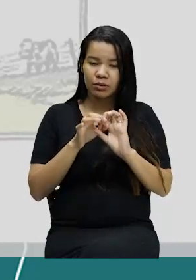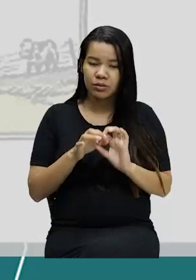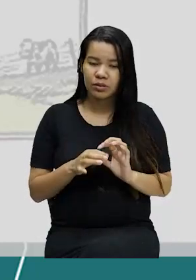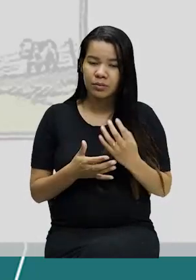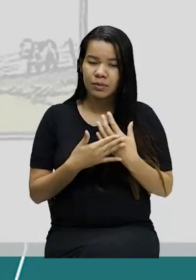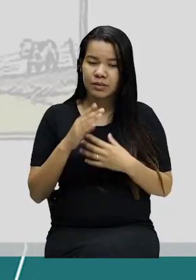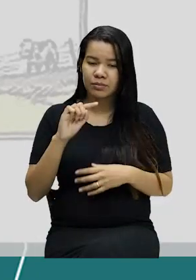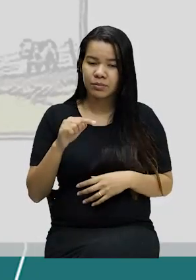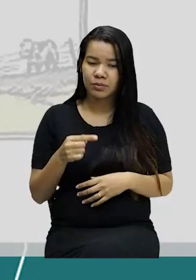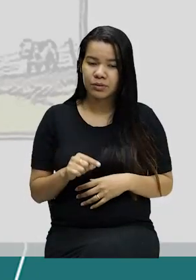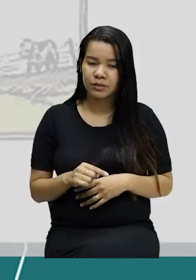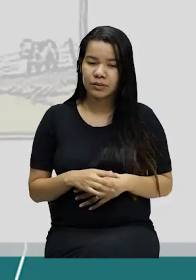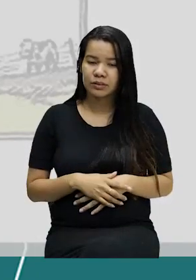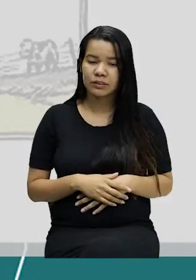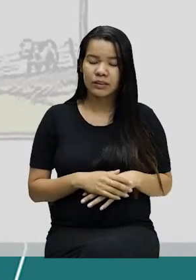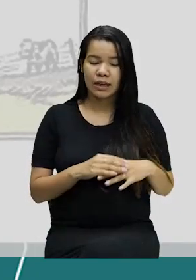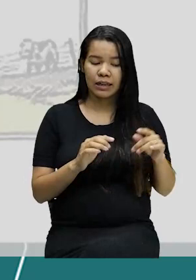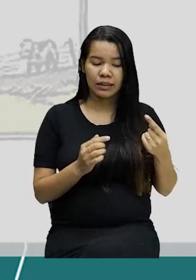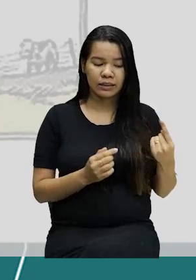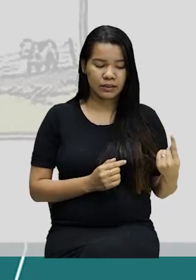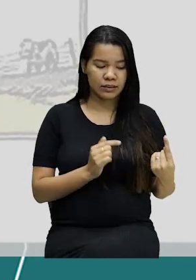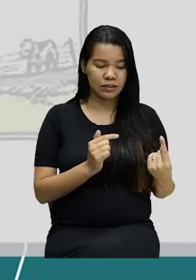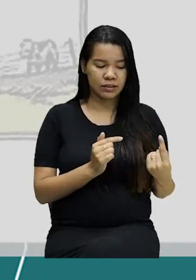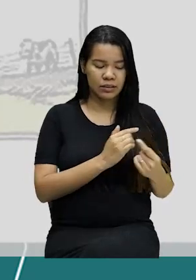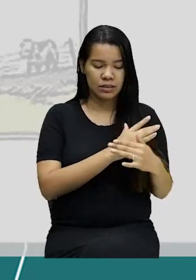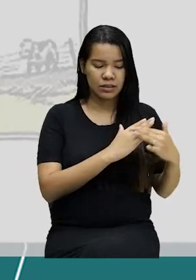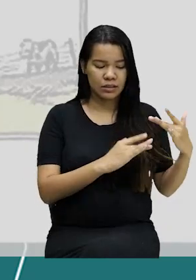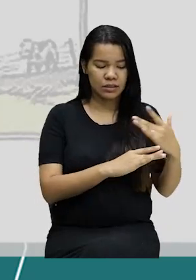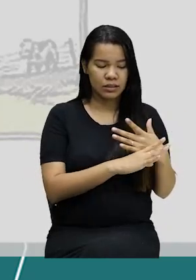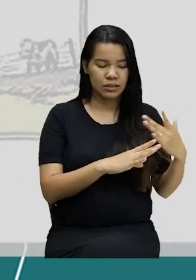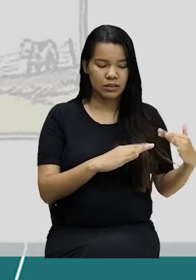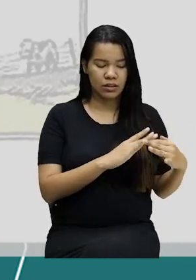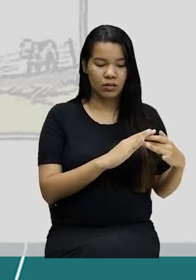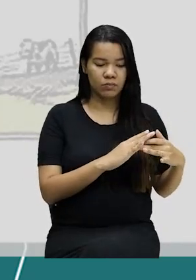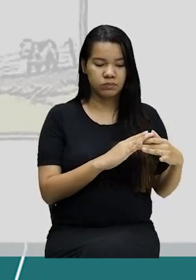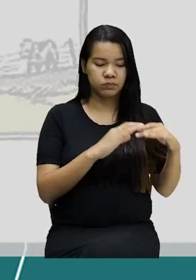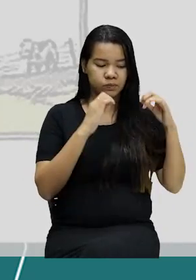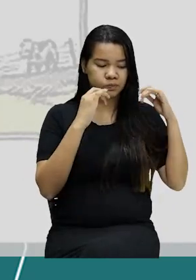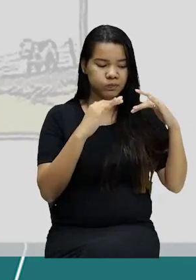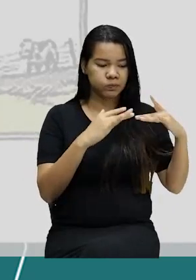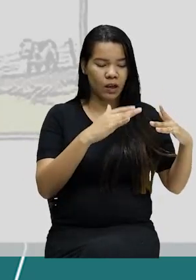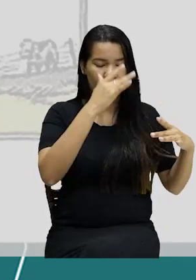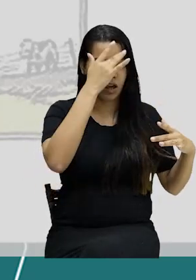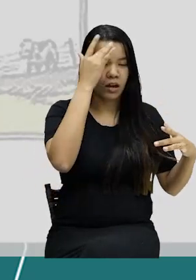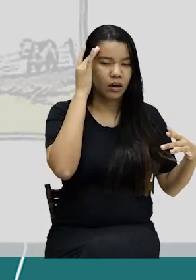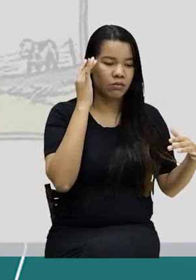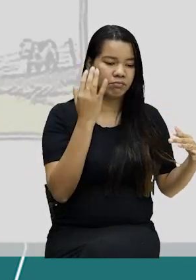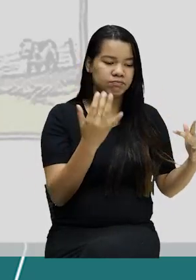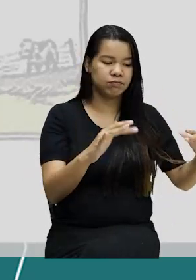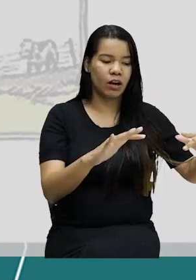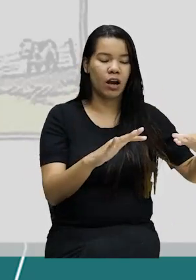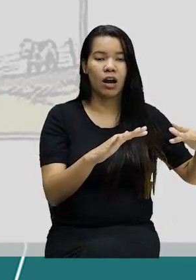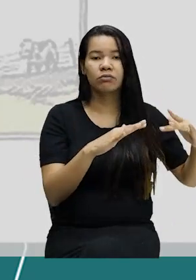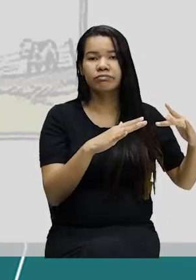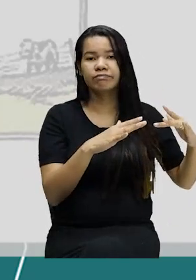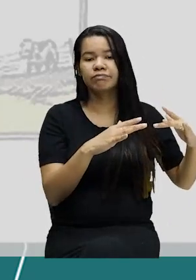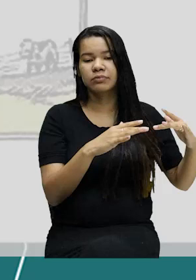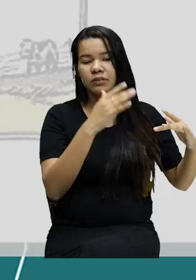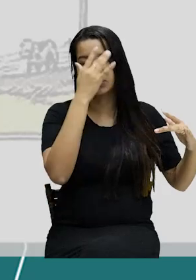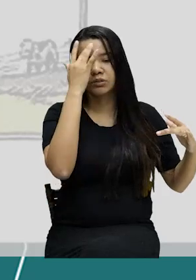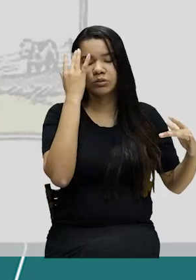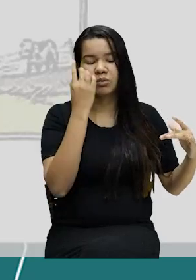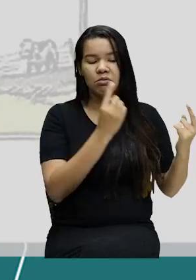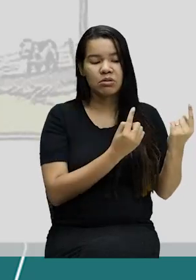mais aprofundada. Lá na cidade, ele está em meio a muitas pessoas. Observem quantas pessoas estão ao redor dele na